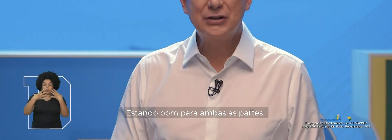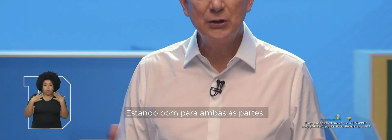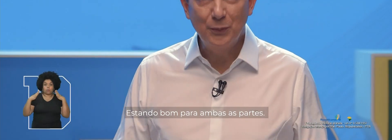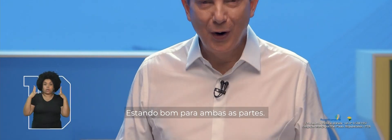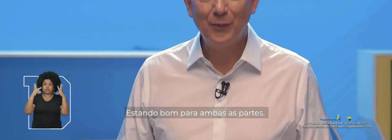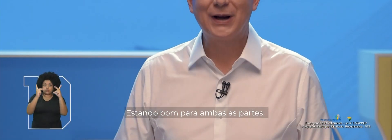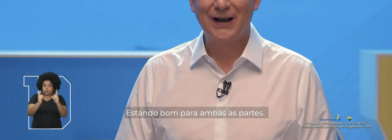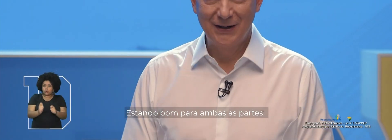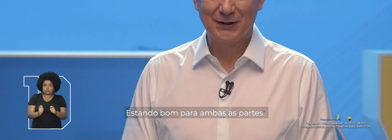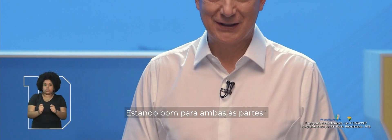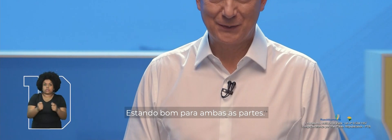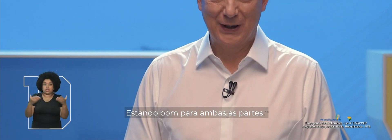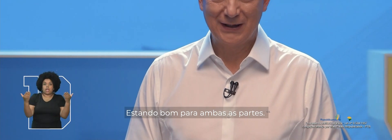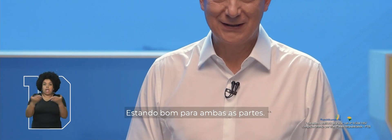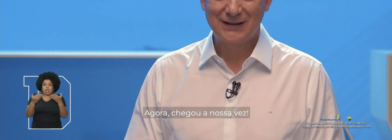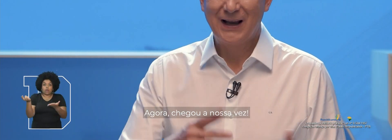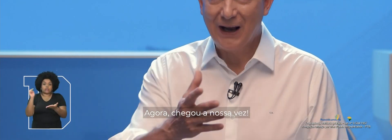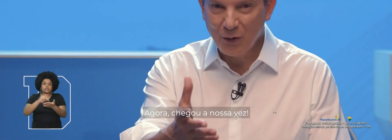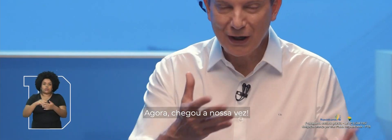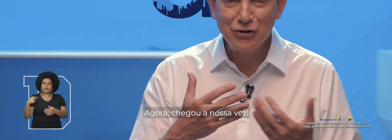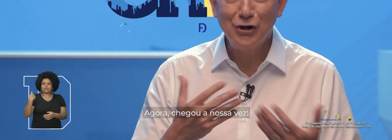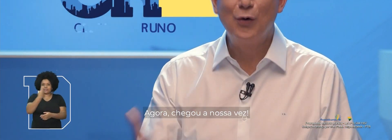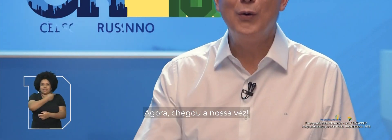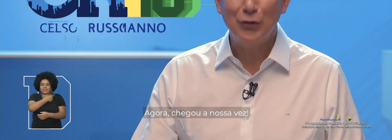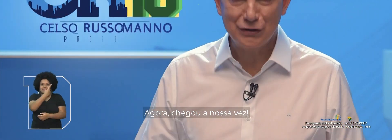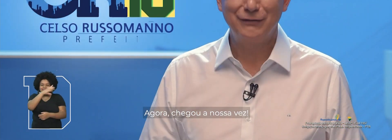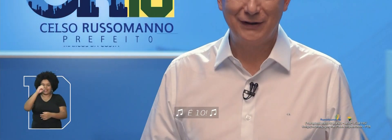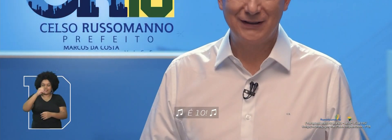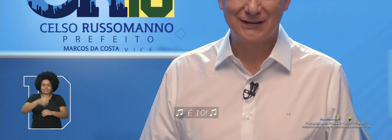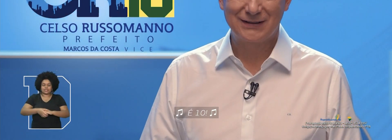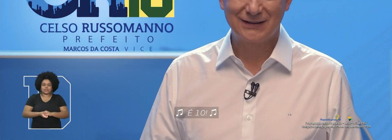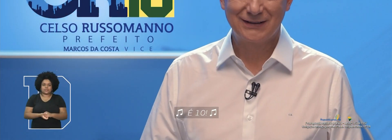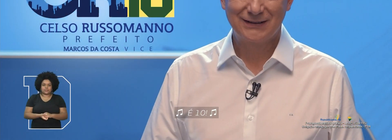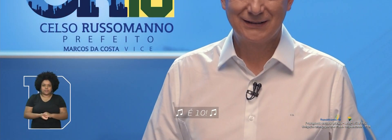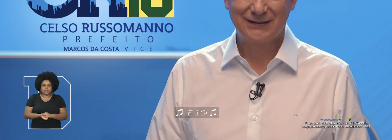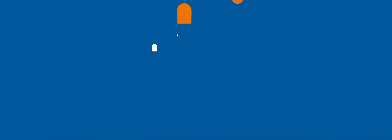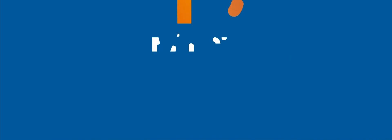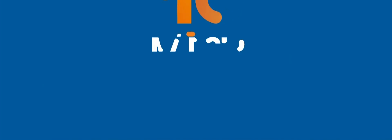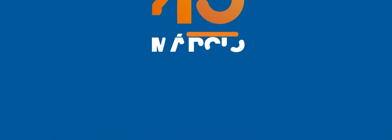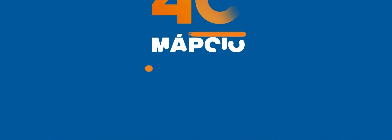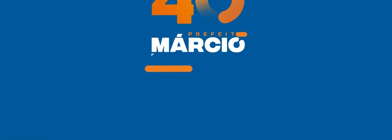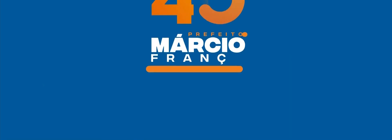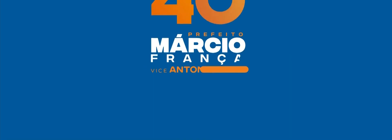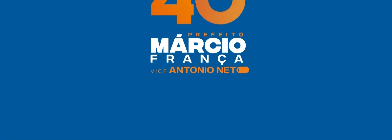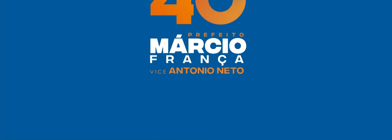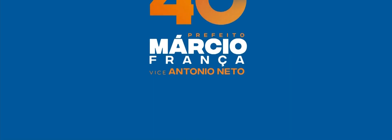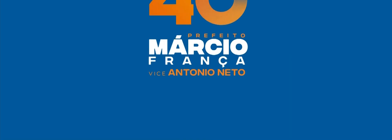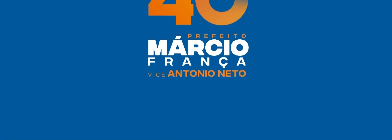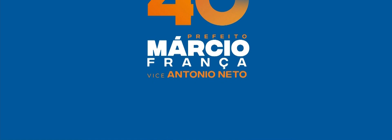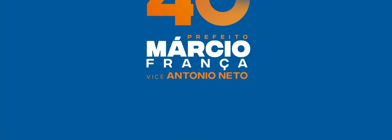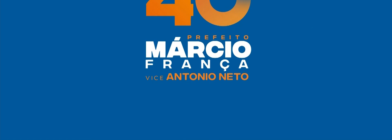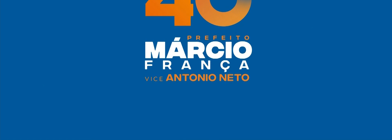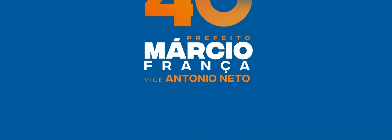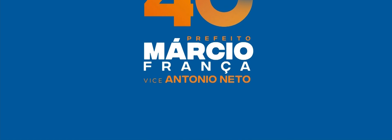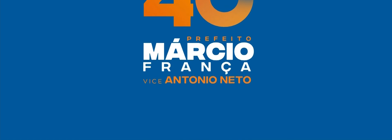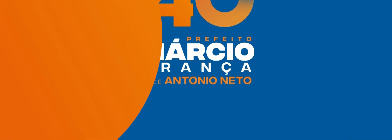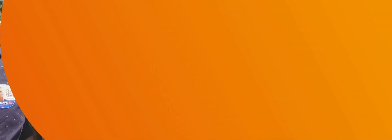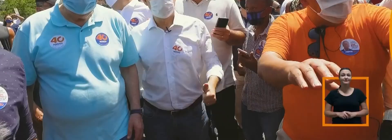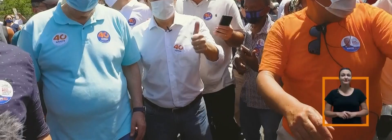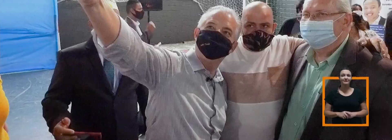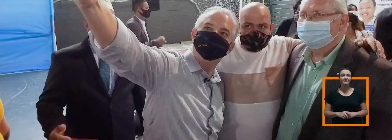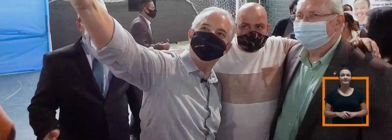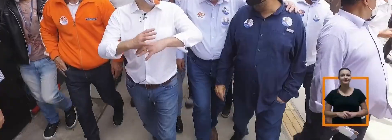leite. Estando bom para ambas as partes, agora chegou a nossa vez. É 10! Márcio França 40!